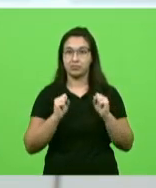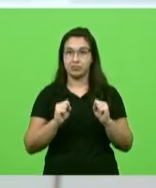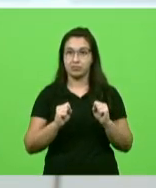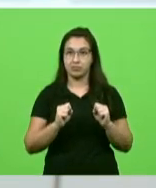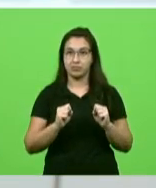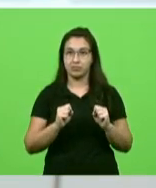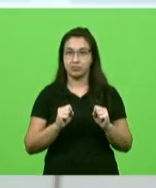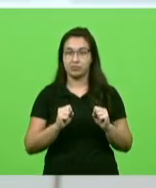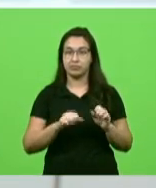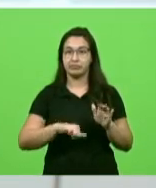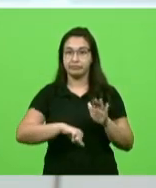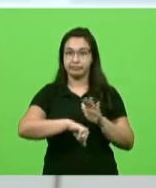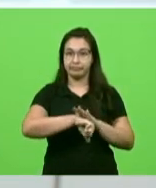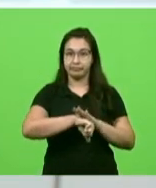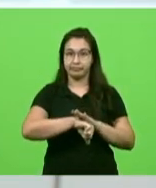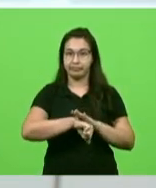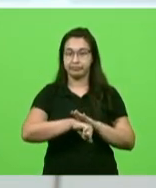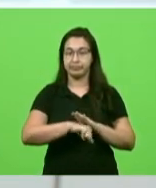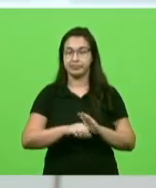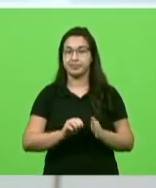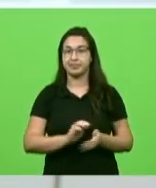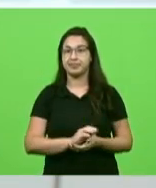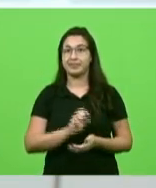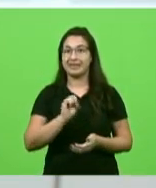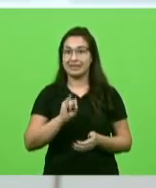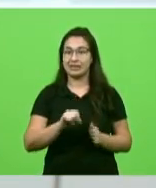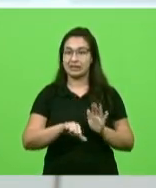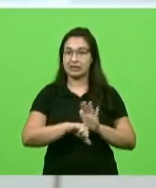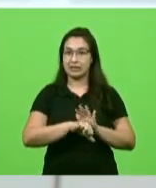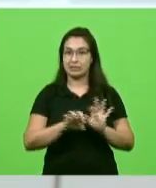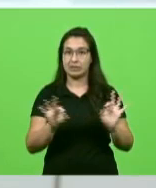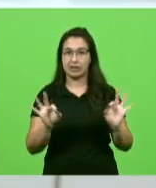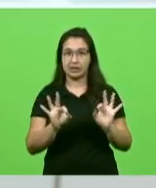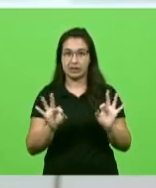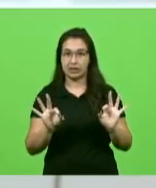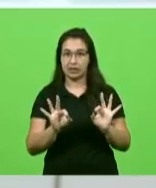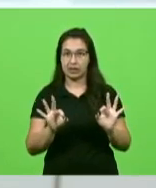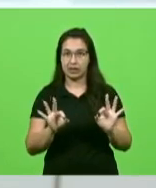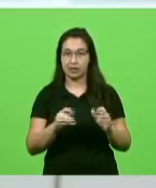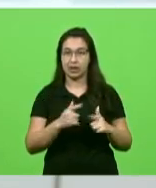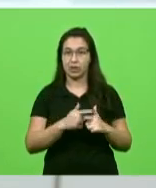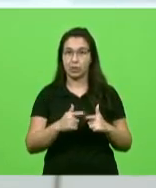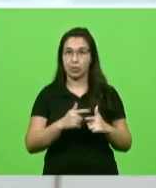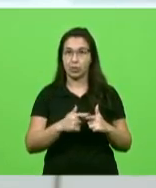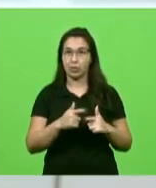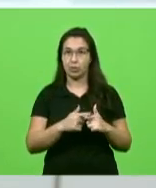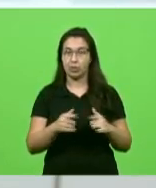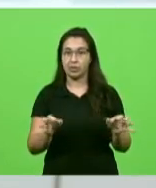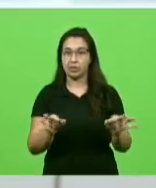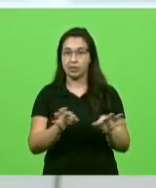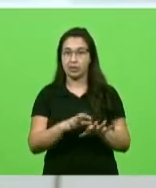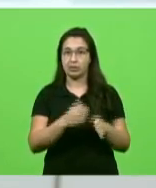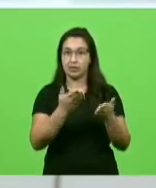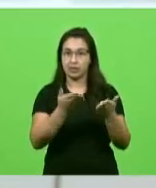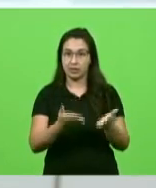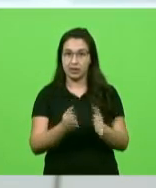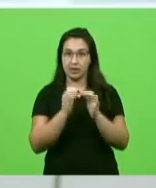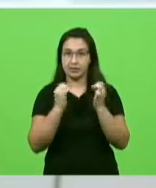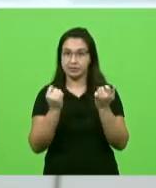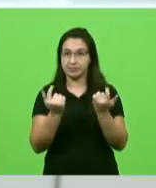a sanção penal se o crime não existir o problema se esgota no âmbito legislativo